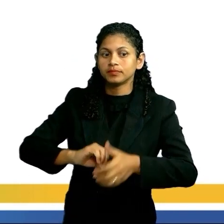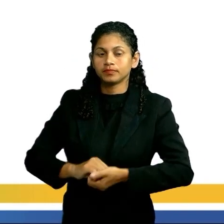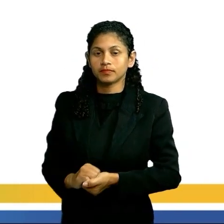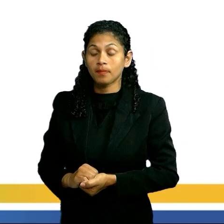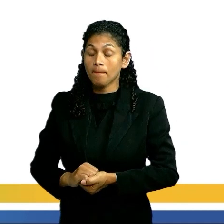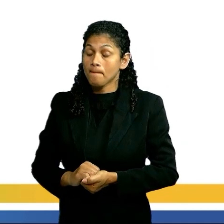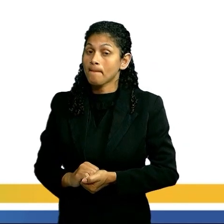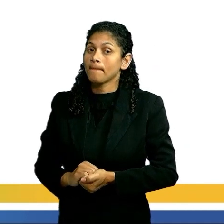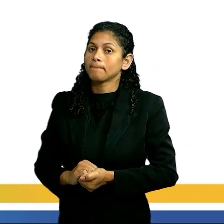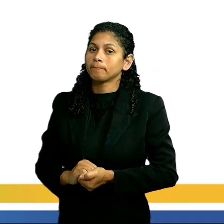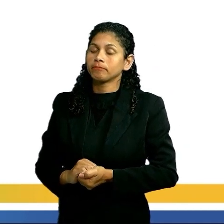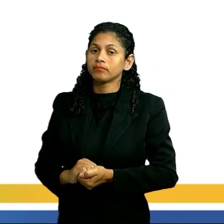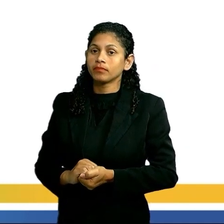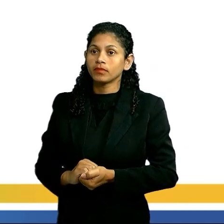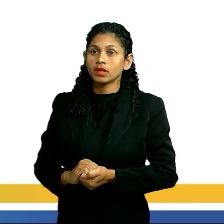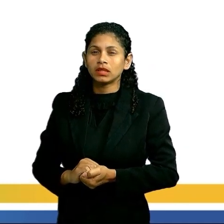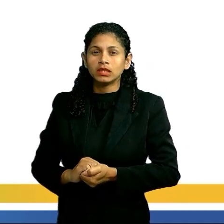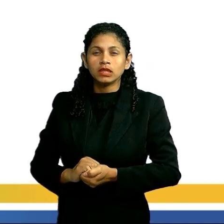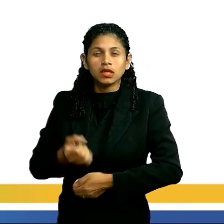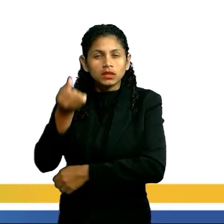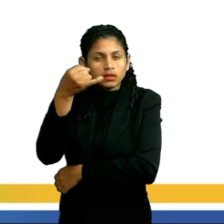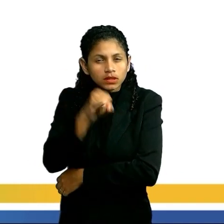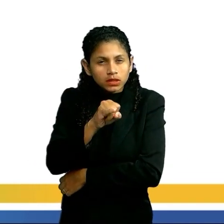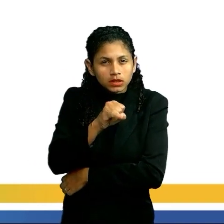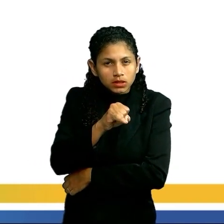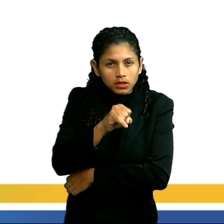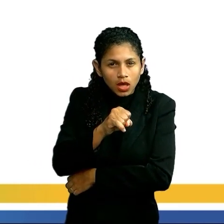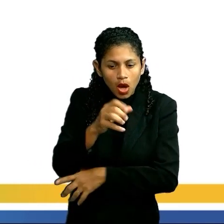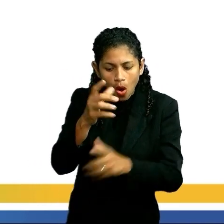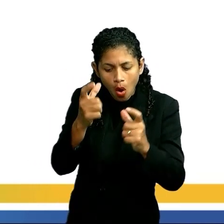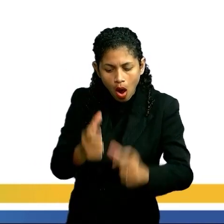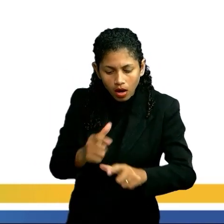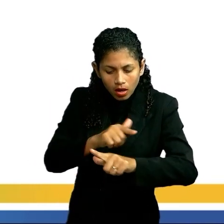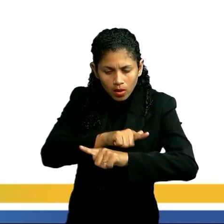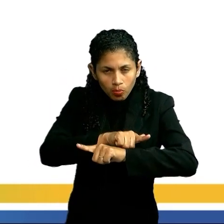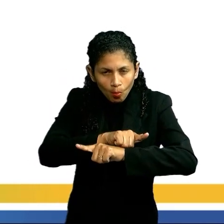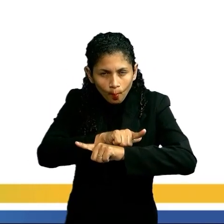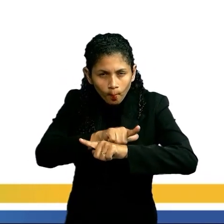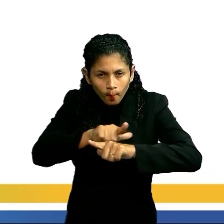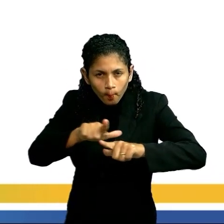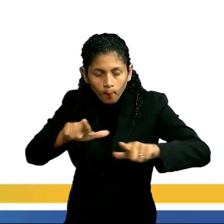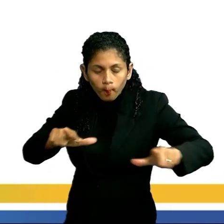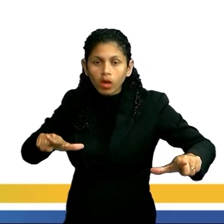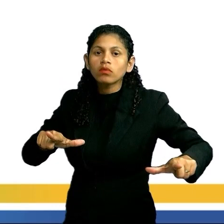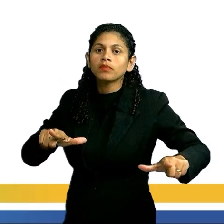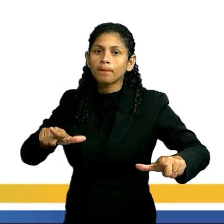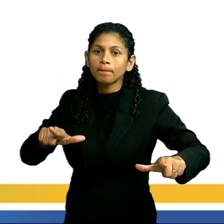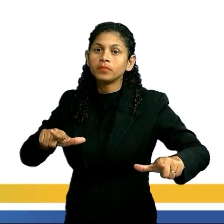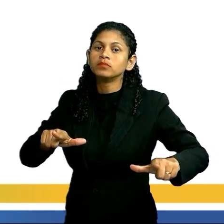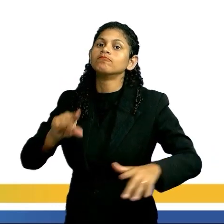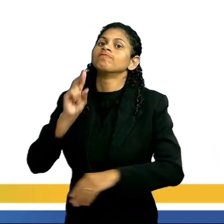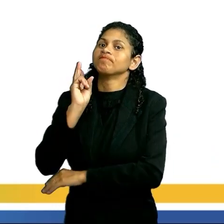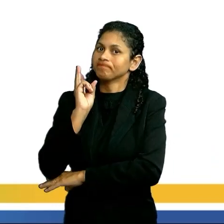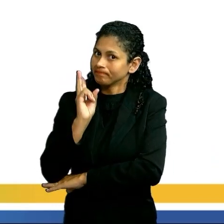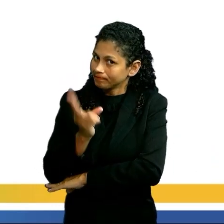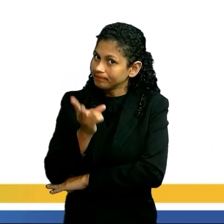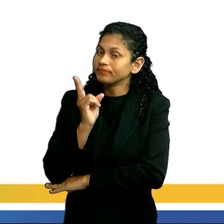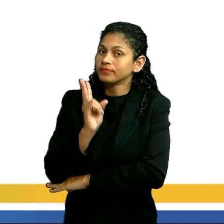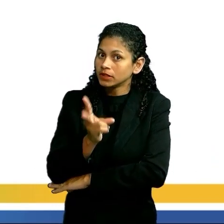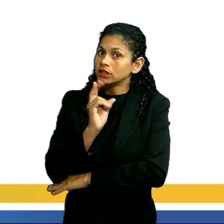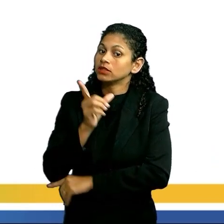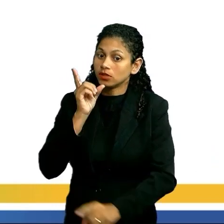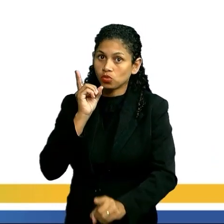luminol evidencia a presença do sangue. Então, o contexto dessa questão aqui, ela traz o luminol, né, como protagonista,